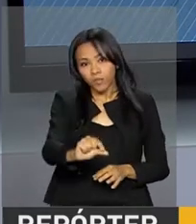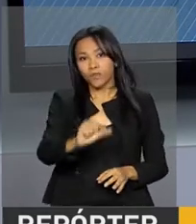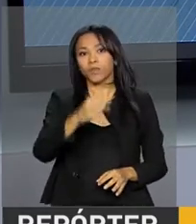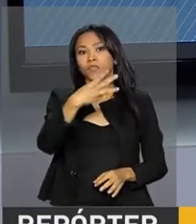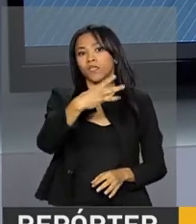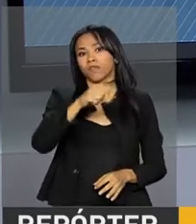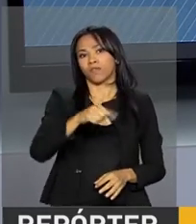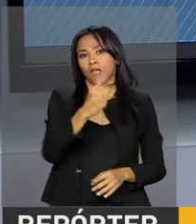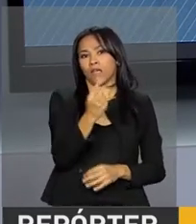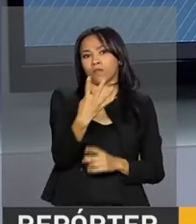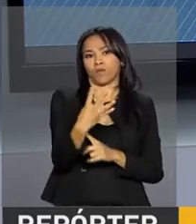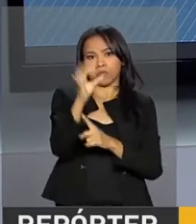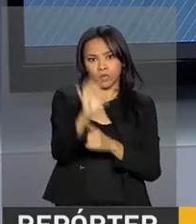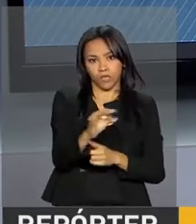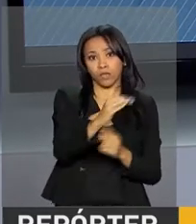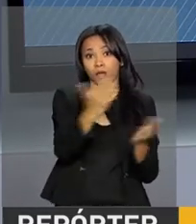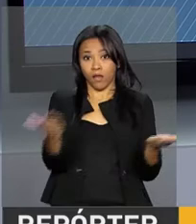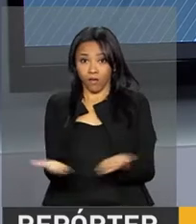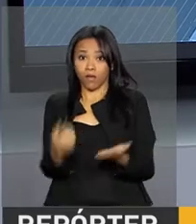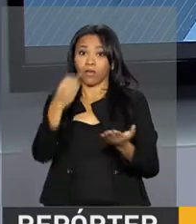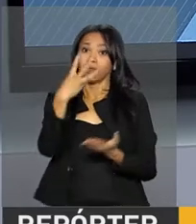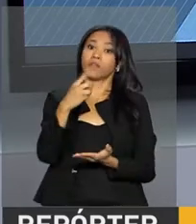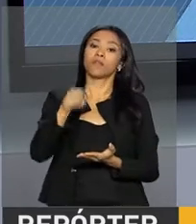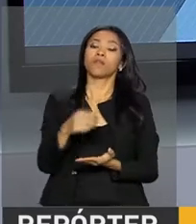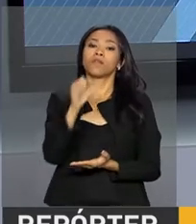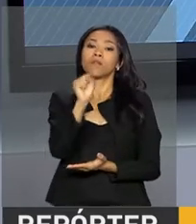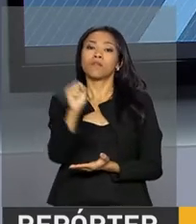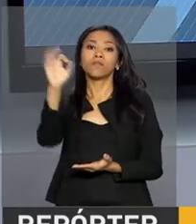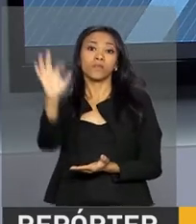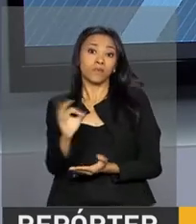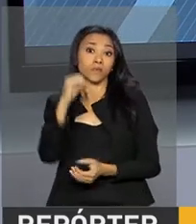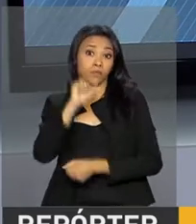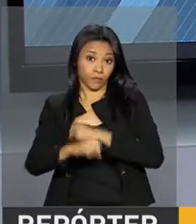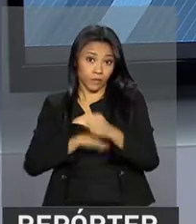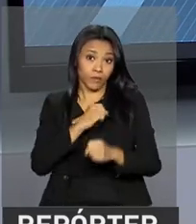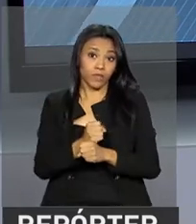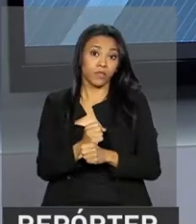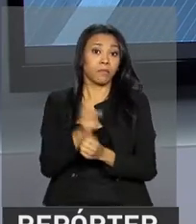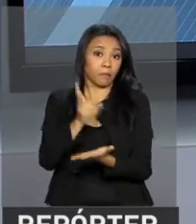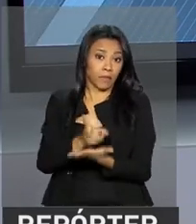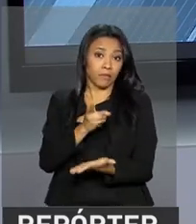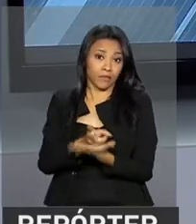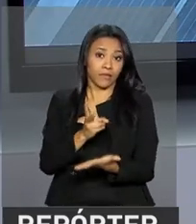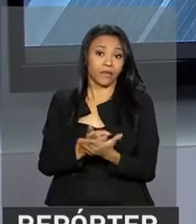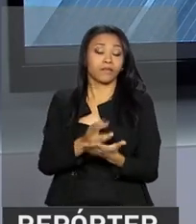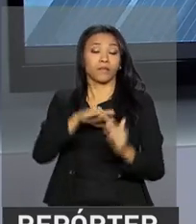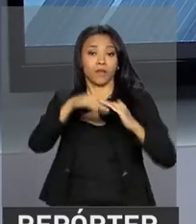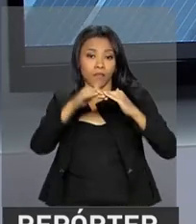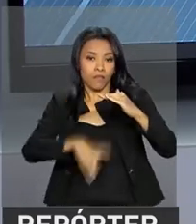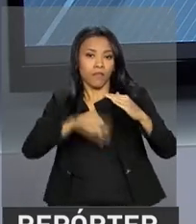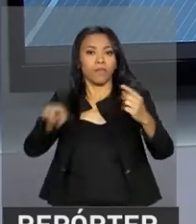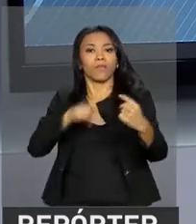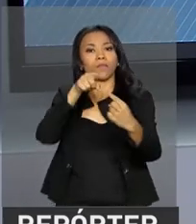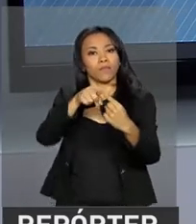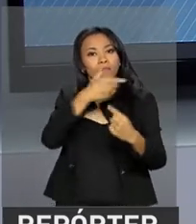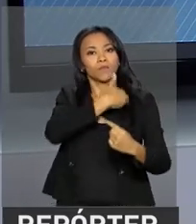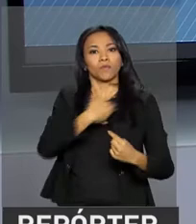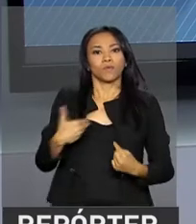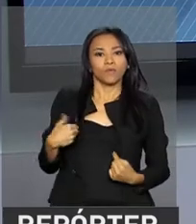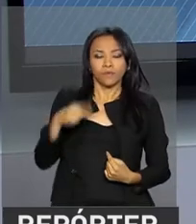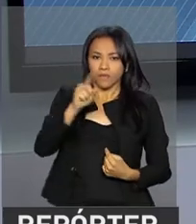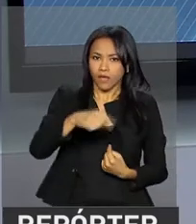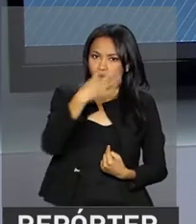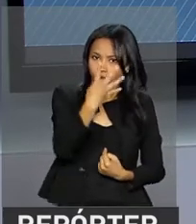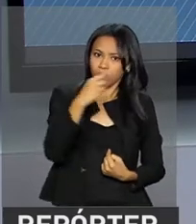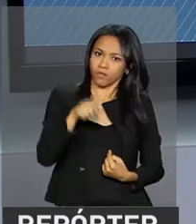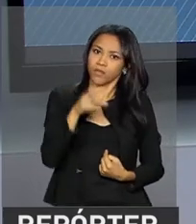3,14 por cento para 3,8 por cento ao ano permanece assim bem abaixo do centro da meta de 4 6 por